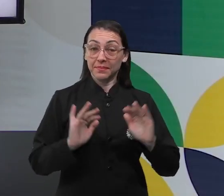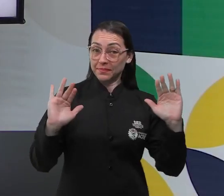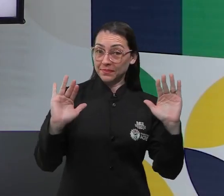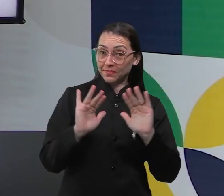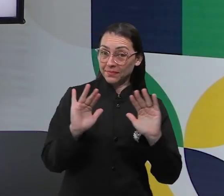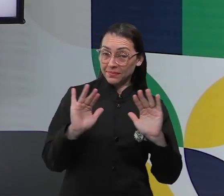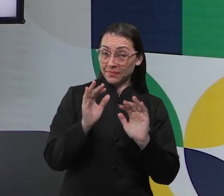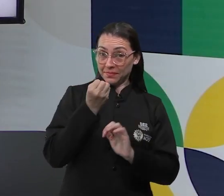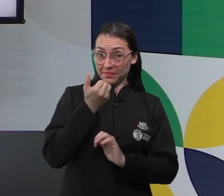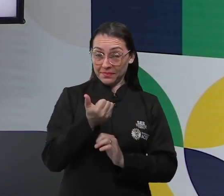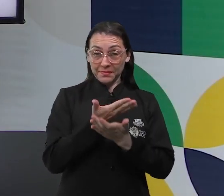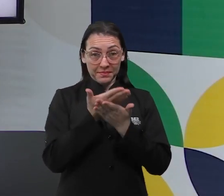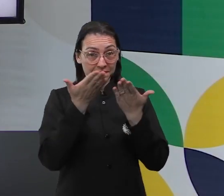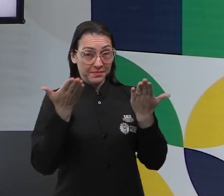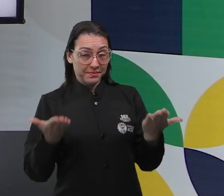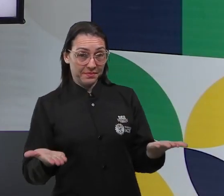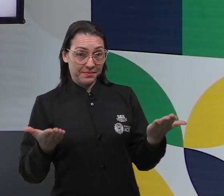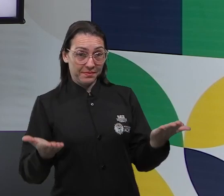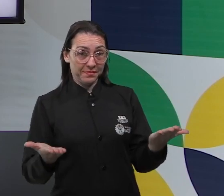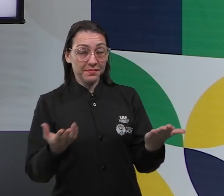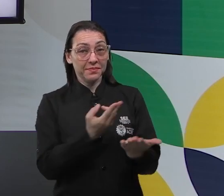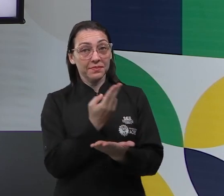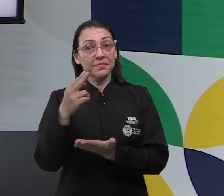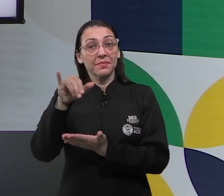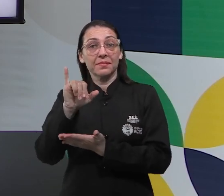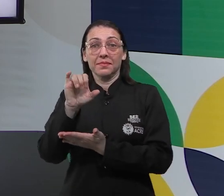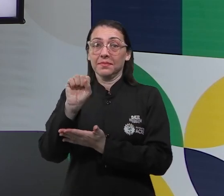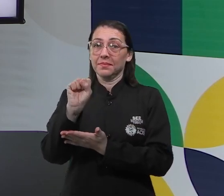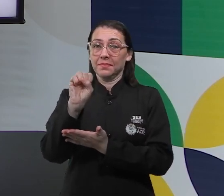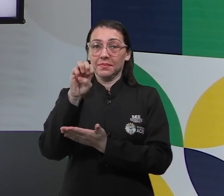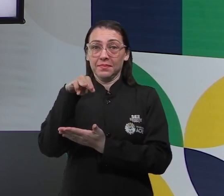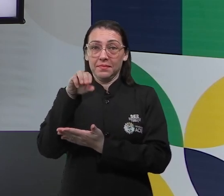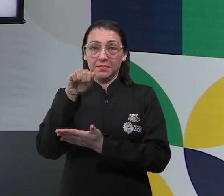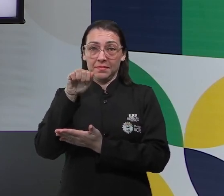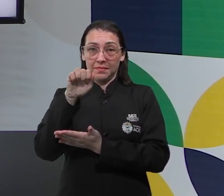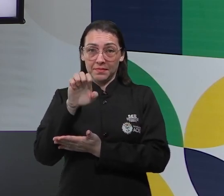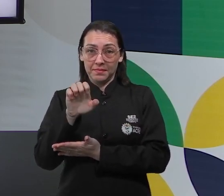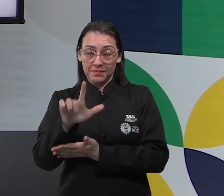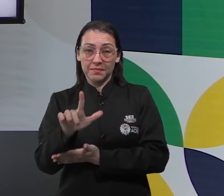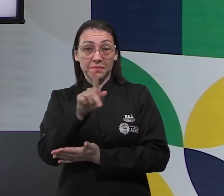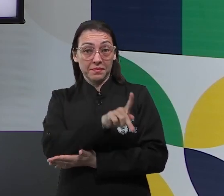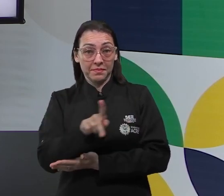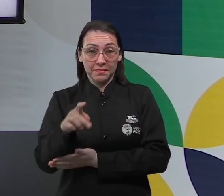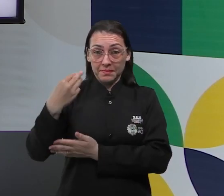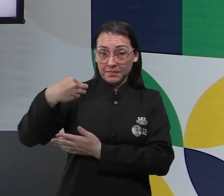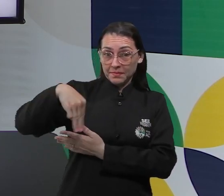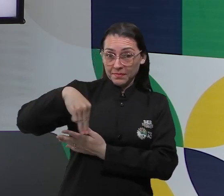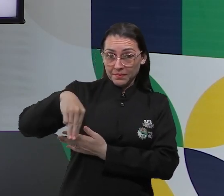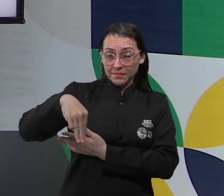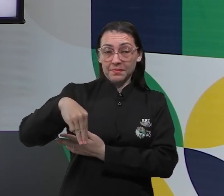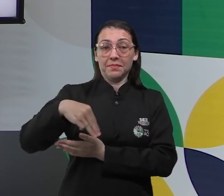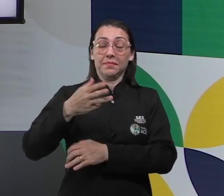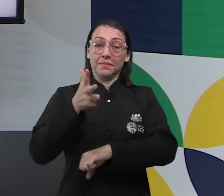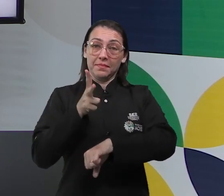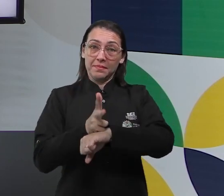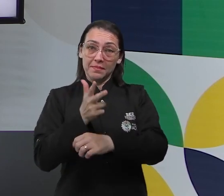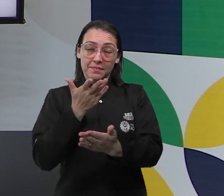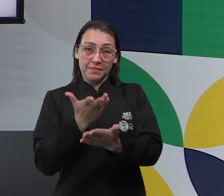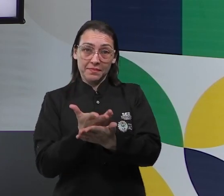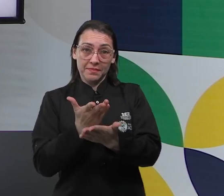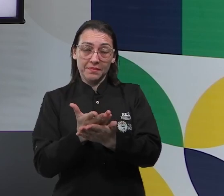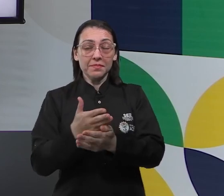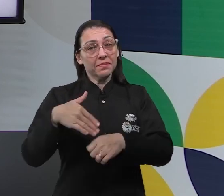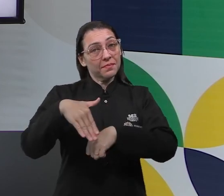Olá, tudo bem com vocês? Meu nome é Ismael Dourado, sou professor de matemática e nesta videoaula nós